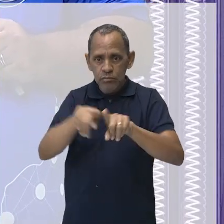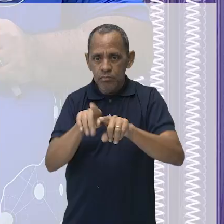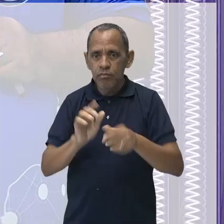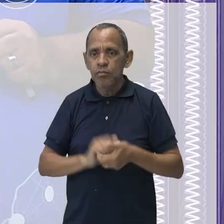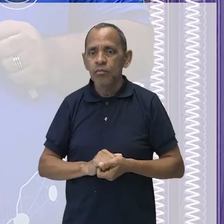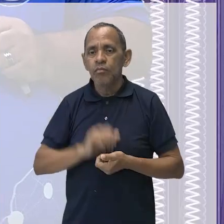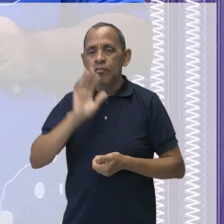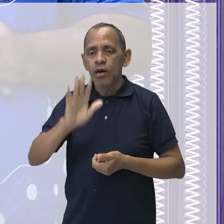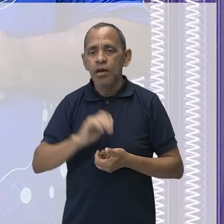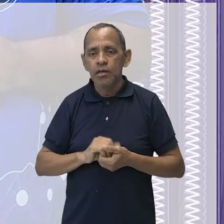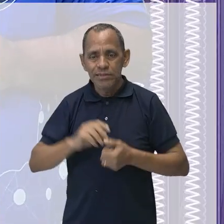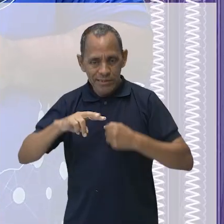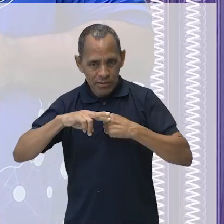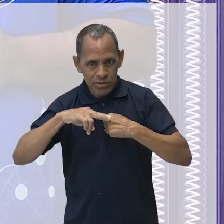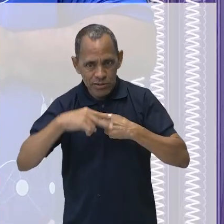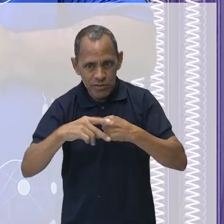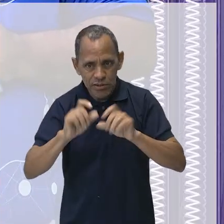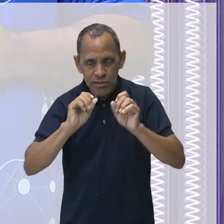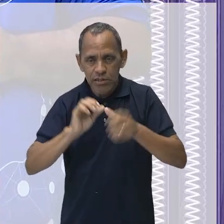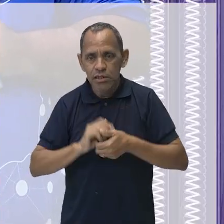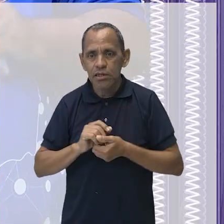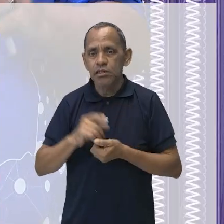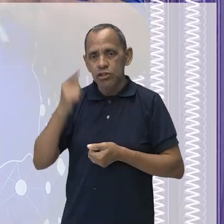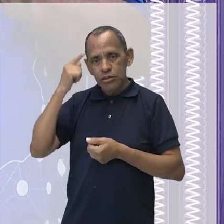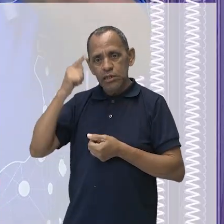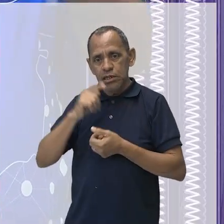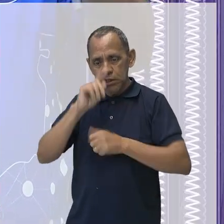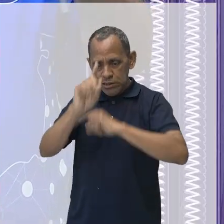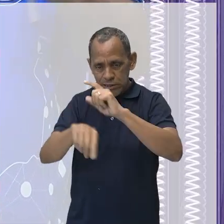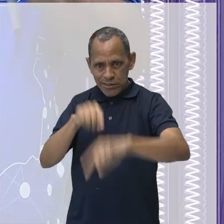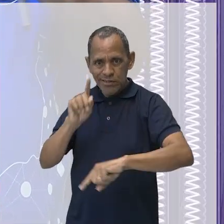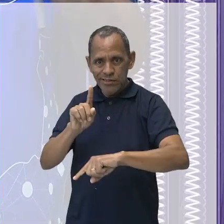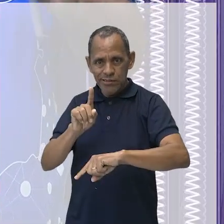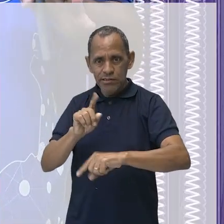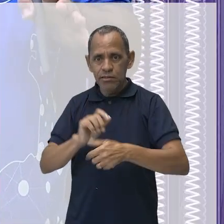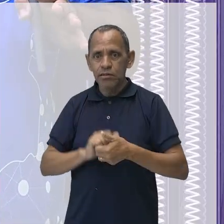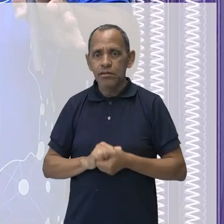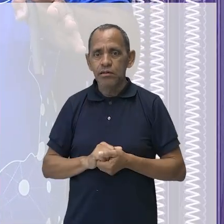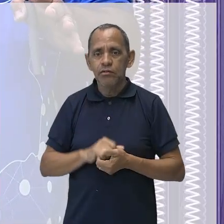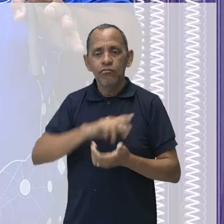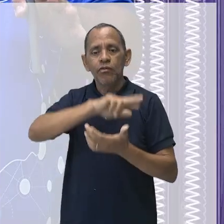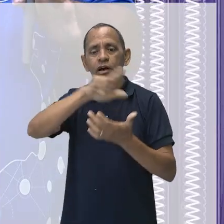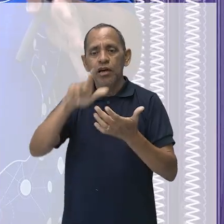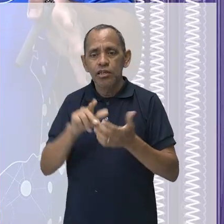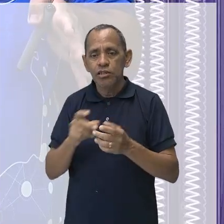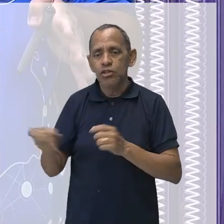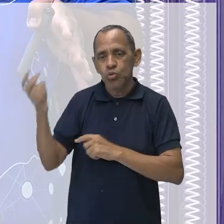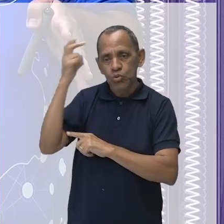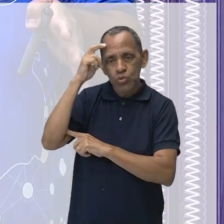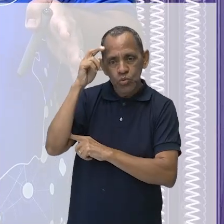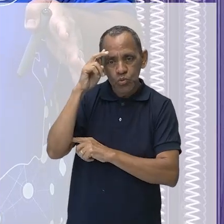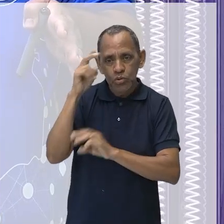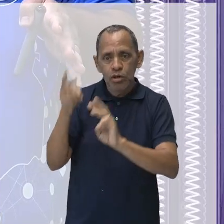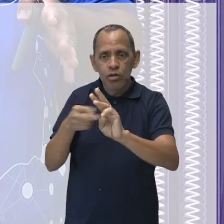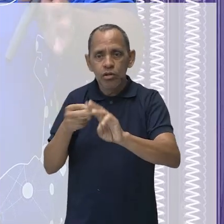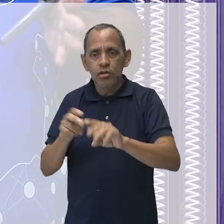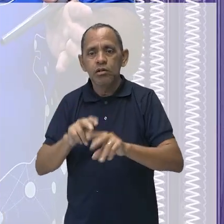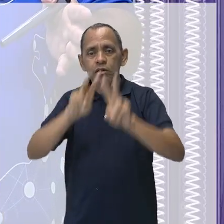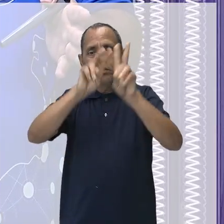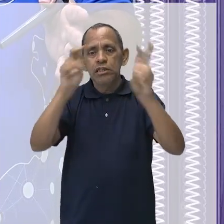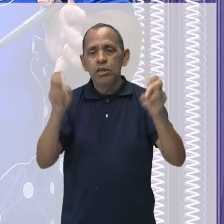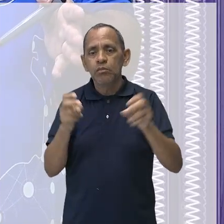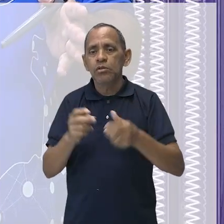as concepções específicas de transcendência variem entre as várias culturas indígenas, há alguns temas comuns que podem